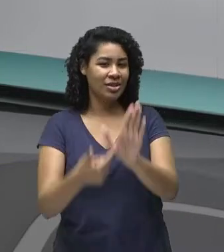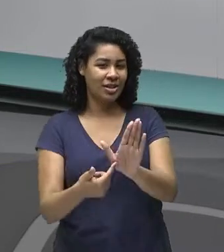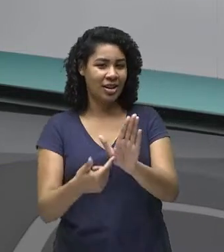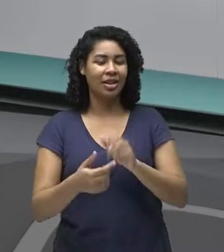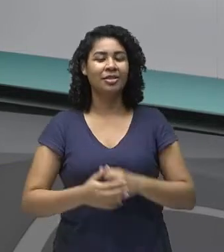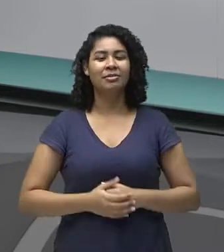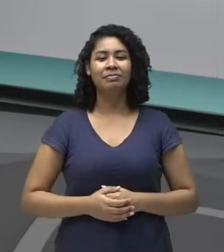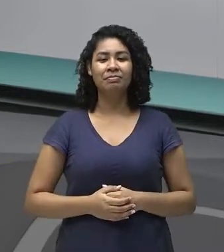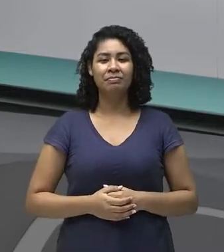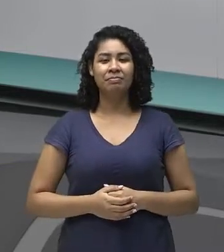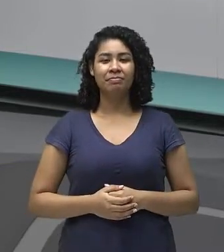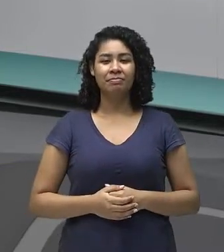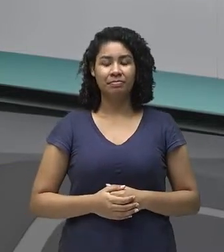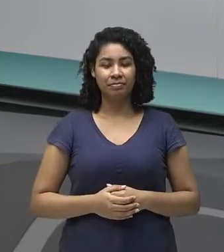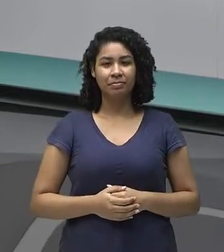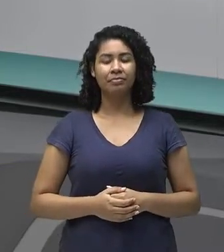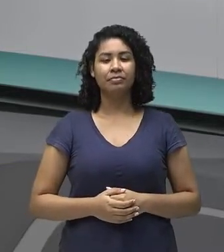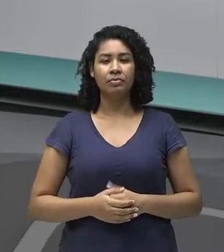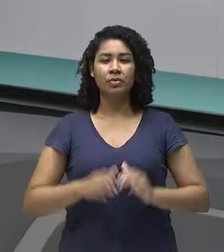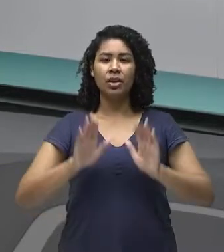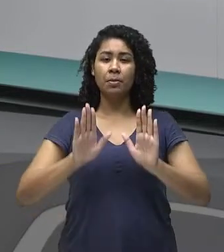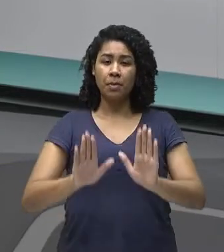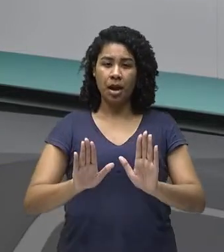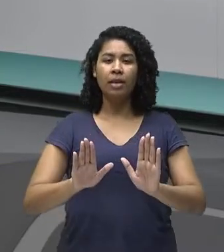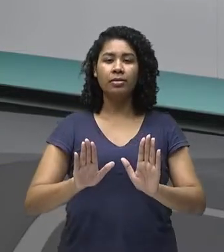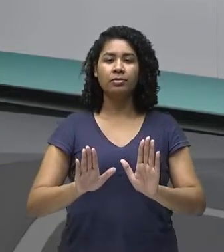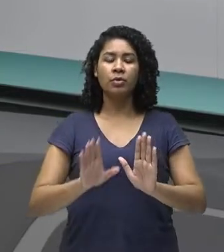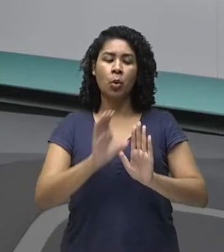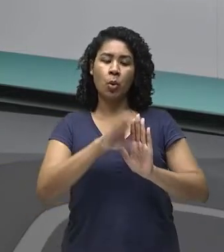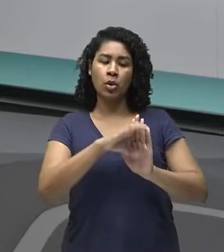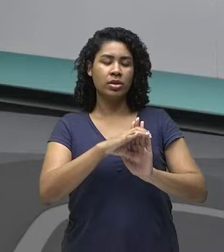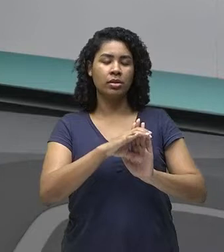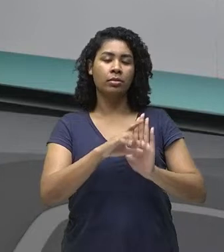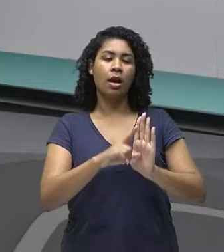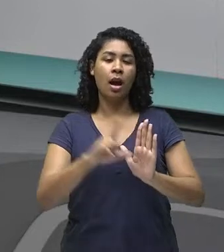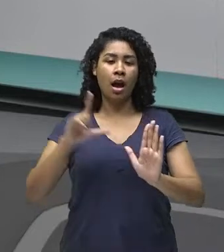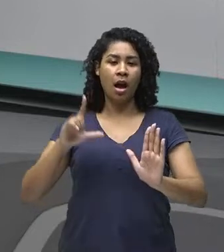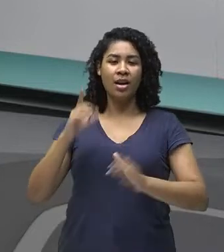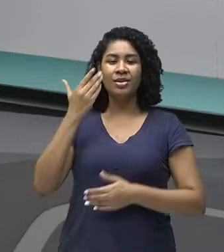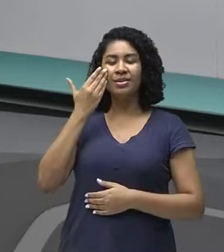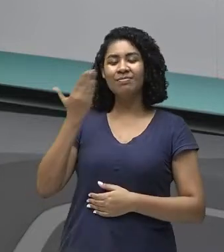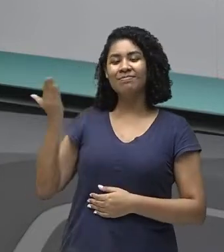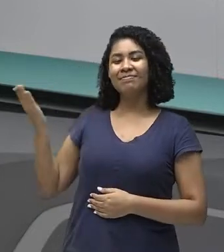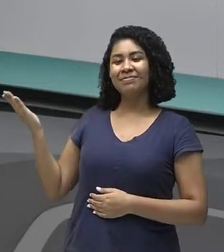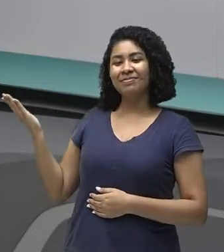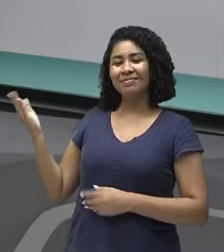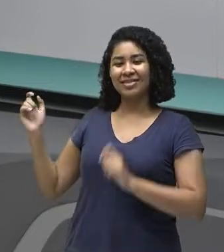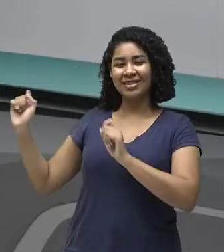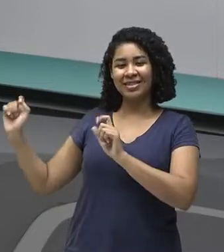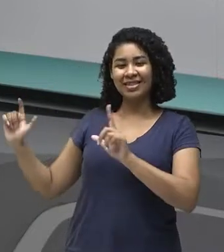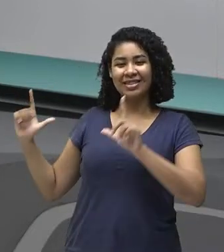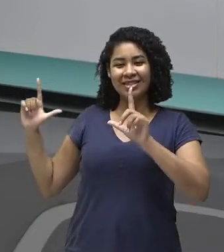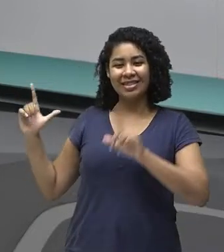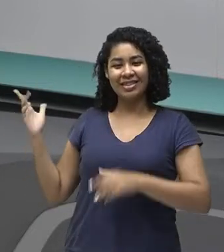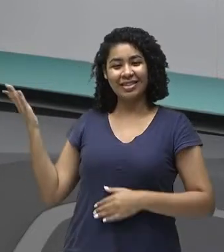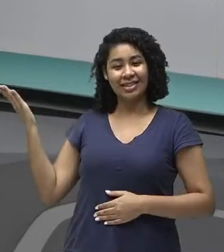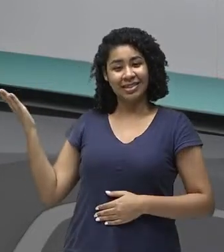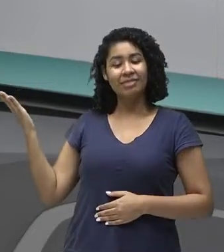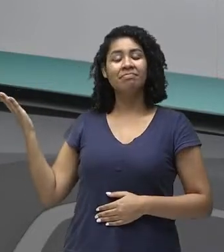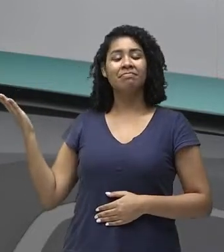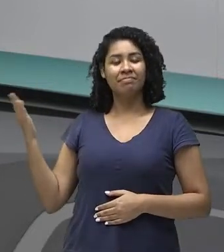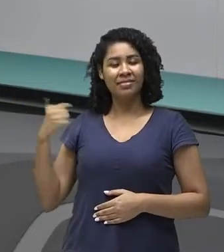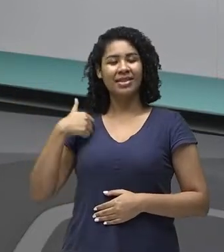The pronouns. Antes da gente entrar no conceito, deem uma olhadinha aqui neles, ó. Eu tenho certeza que vocês